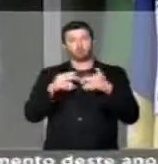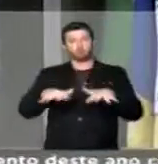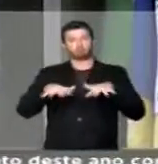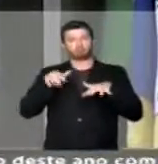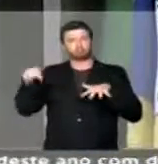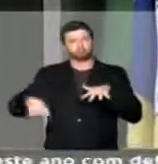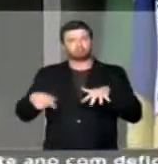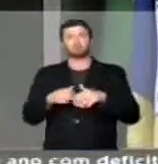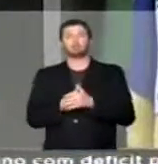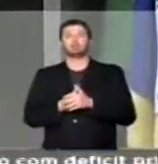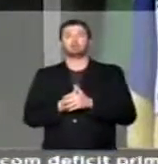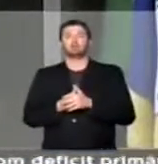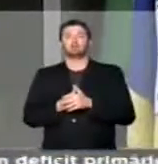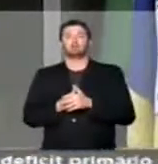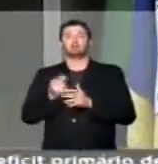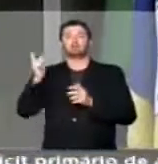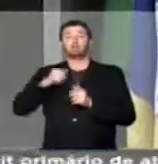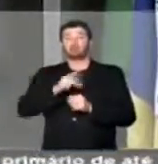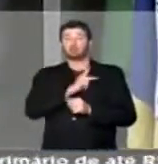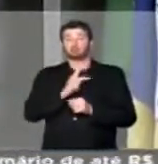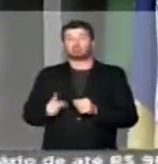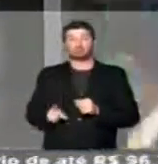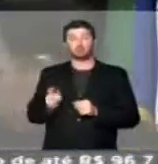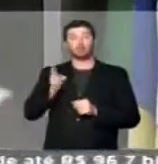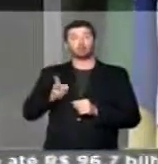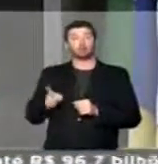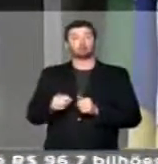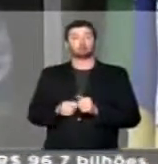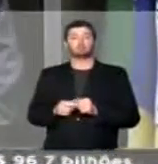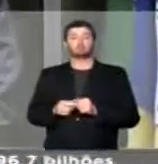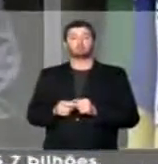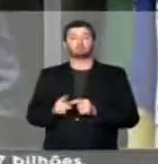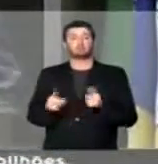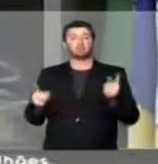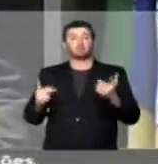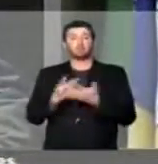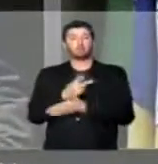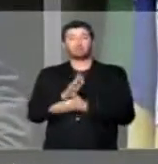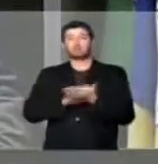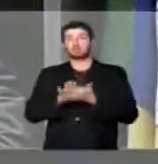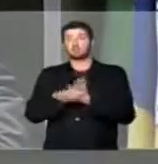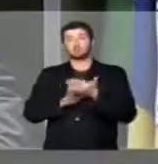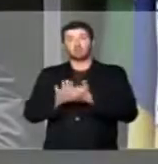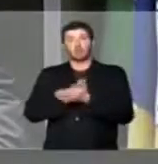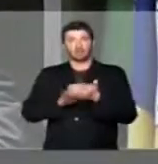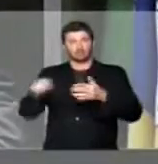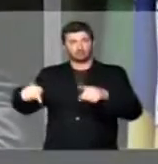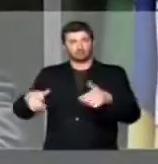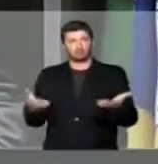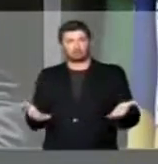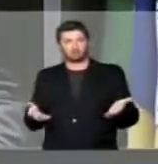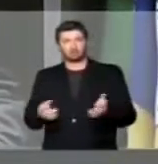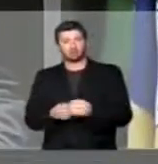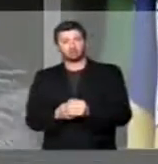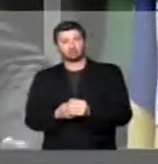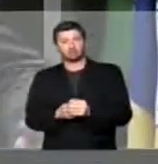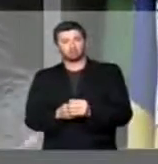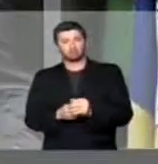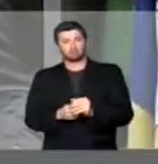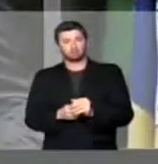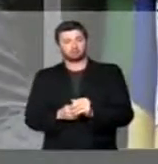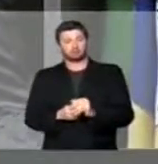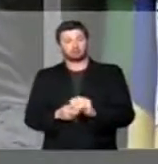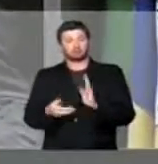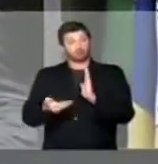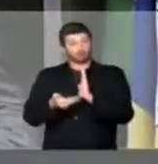é conduzida e portando uma sessão como se tivesse acontecendo nada no parlamento senhoras e senhores detalhes na